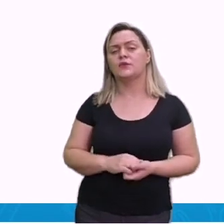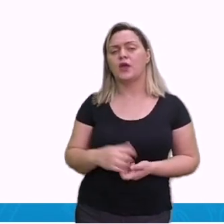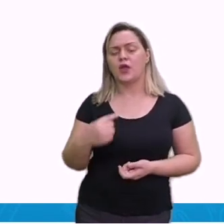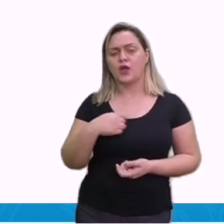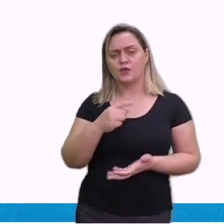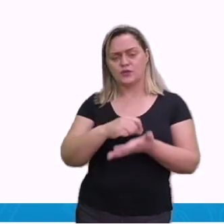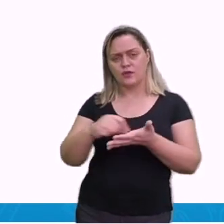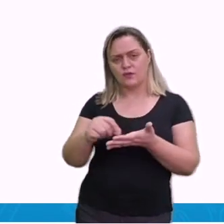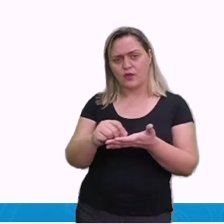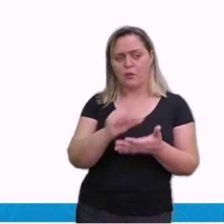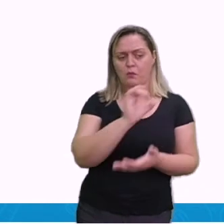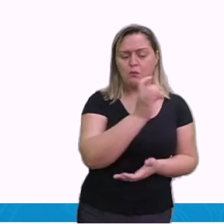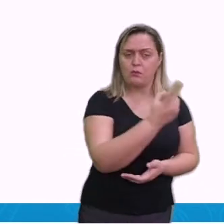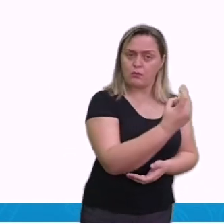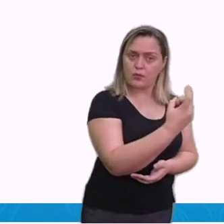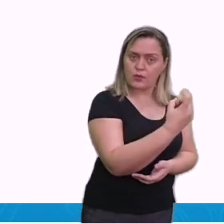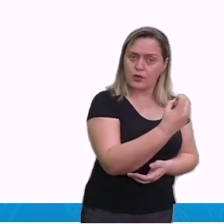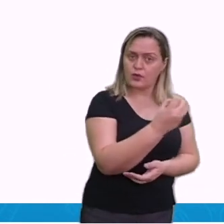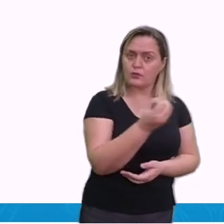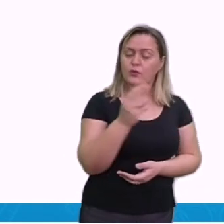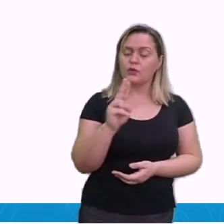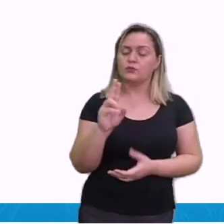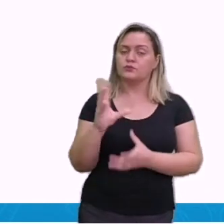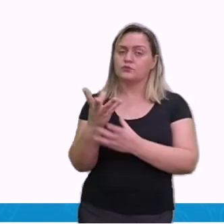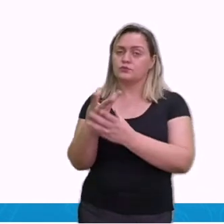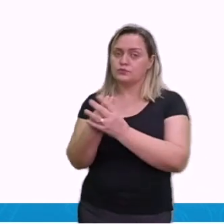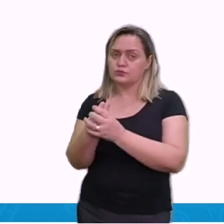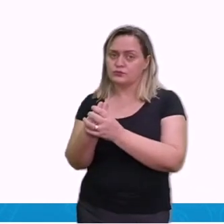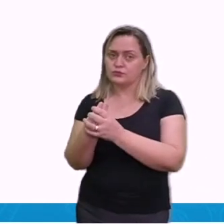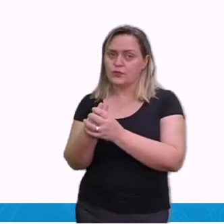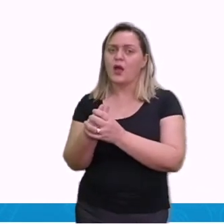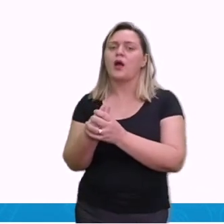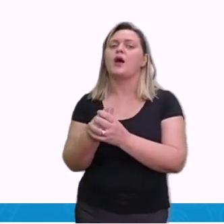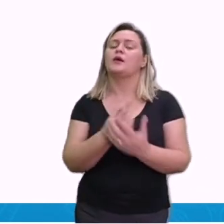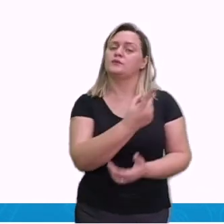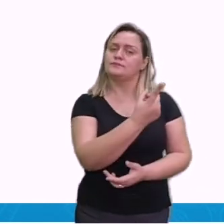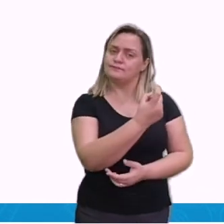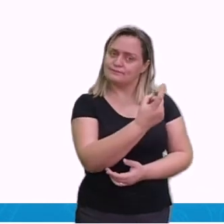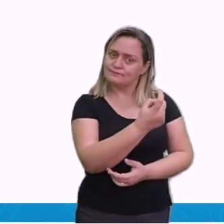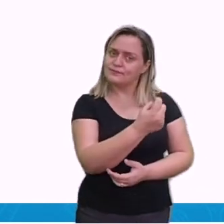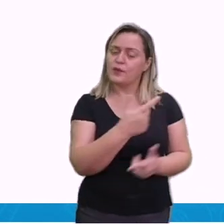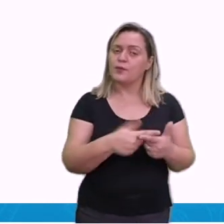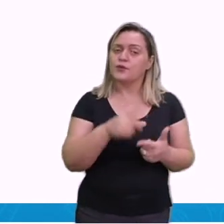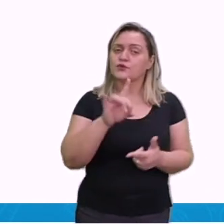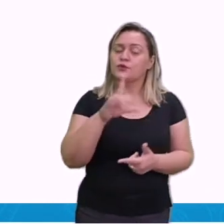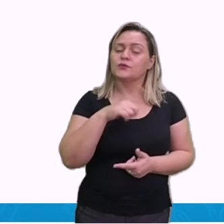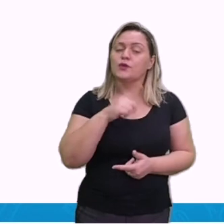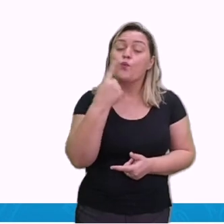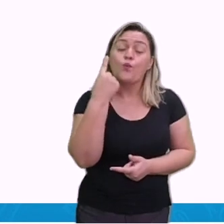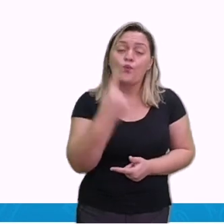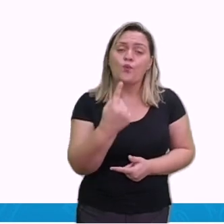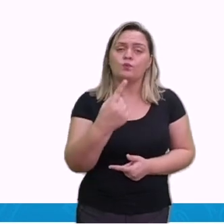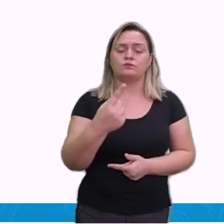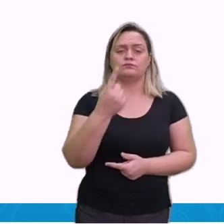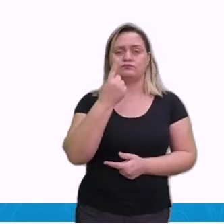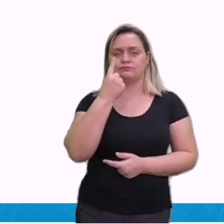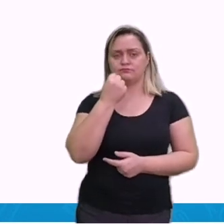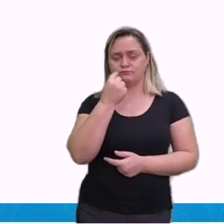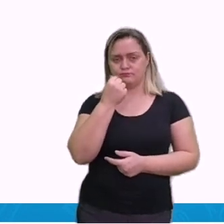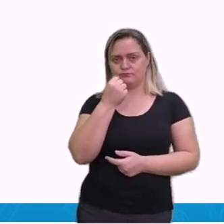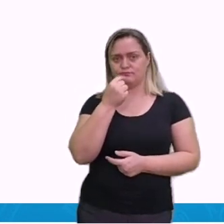objeto, vamos colocar o lápis, pegue o lápis dentro do estojo. Eu estou me referindo a somente quantos lápis que tem na